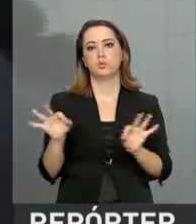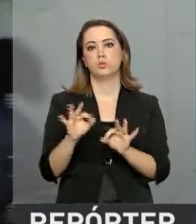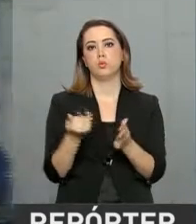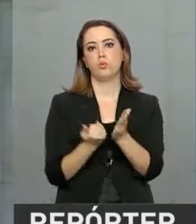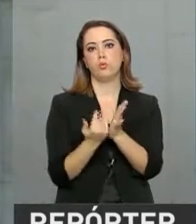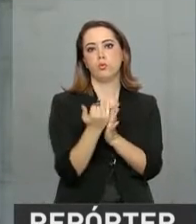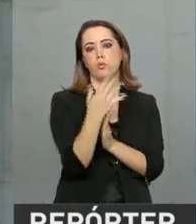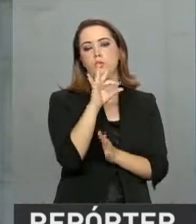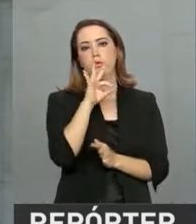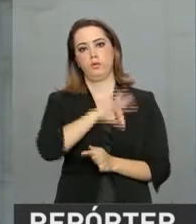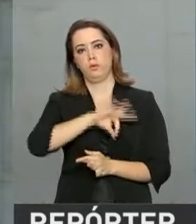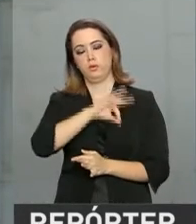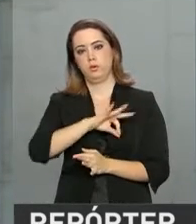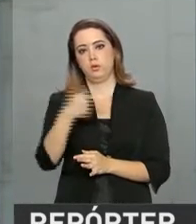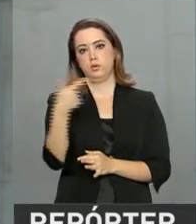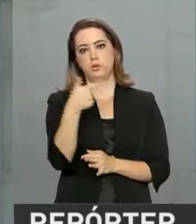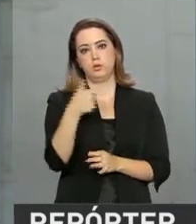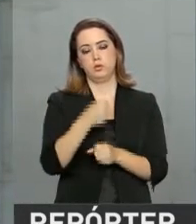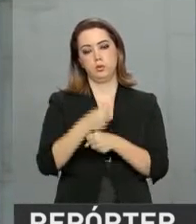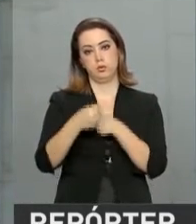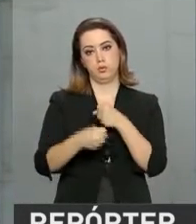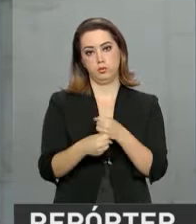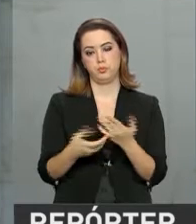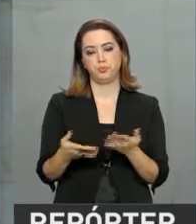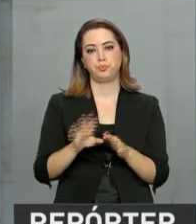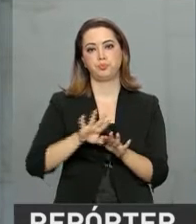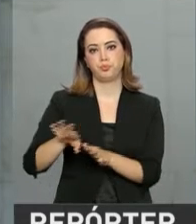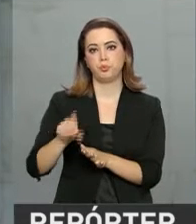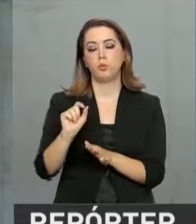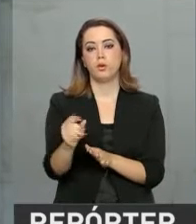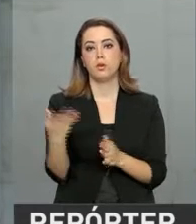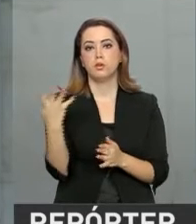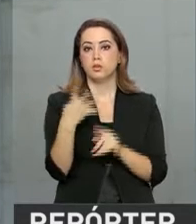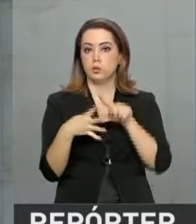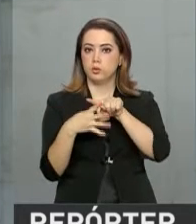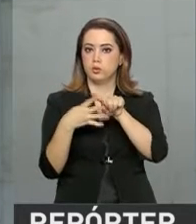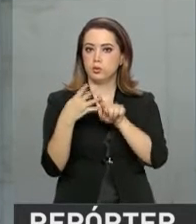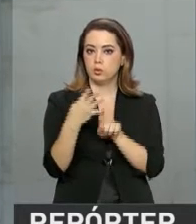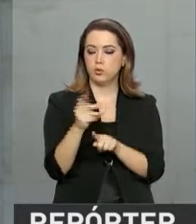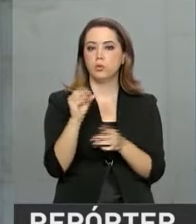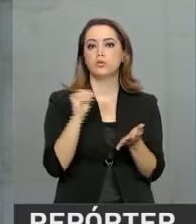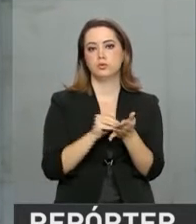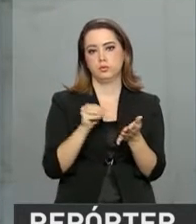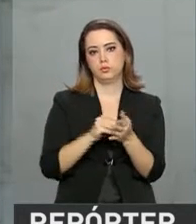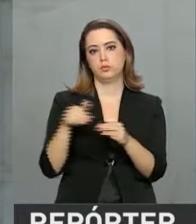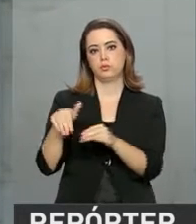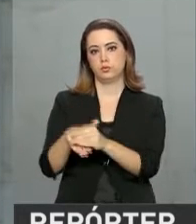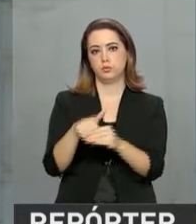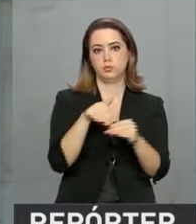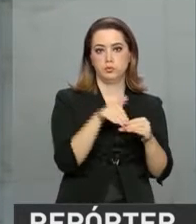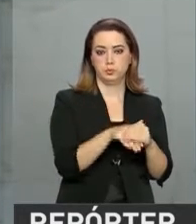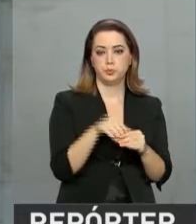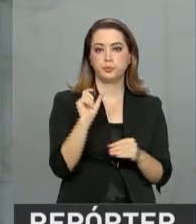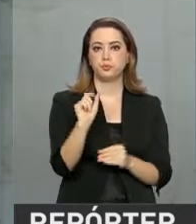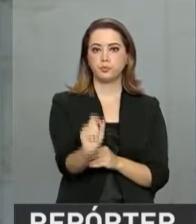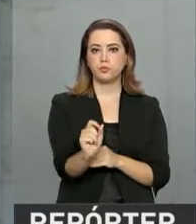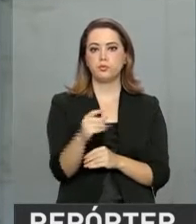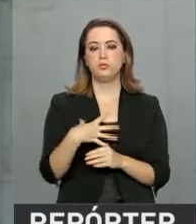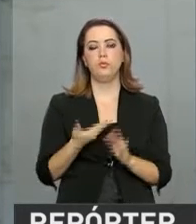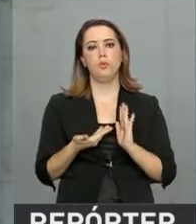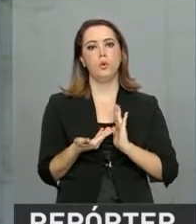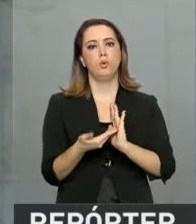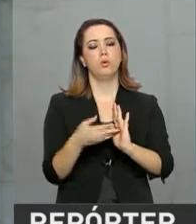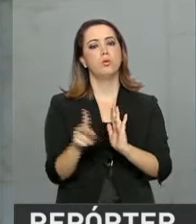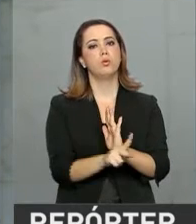pelo prazo de dois anos agora os deputados votam quatro destaques que ficaram pendentes o presidente da câmara rodrigo